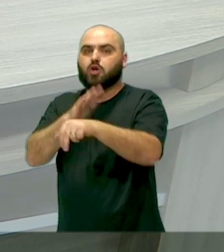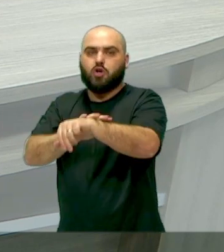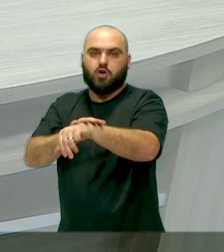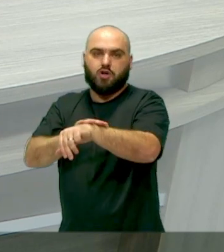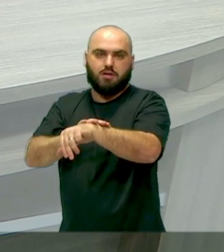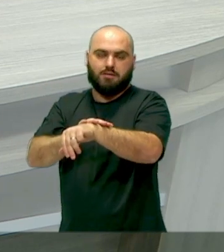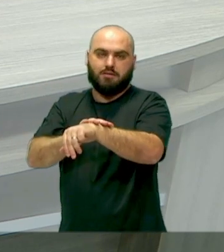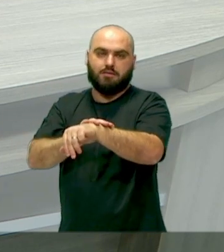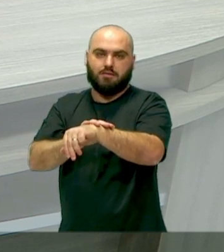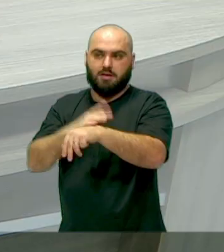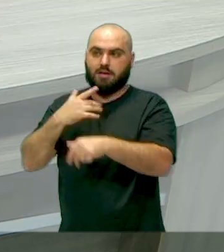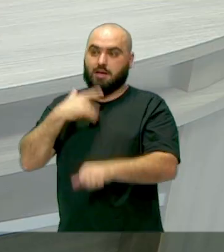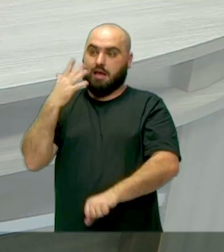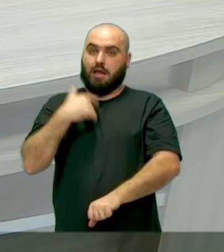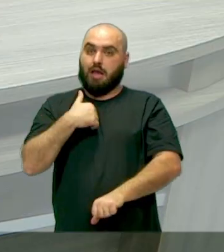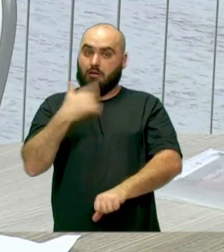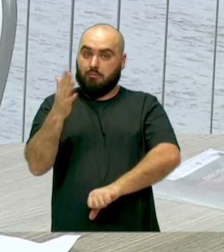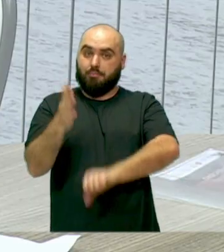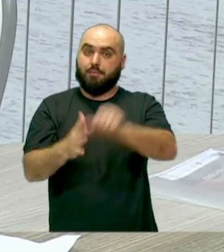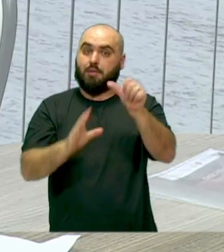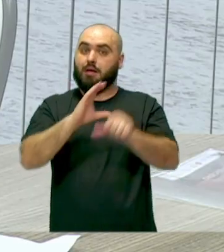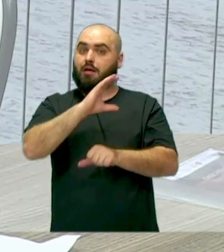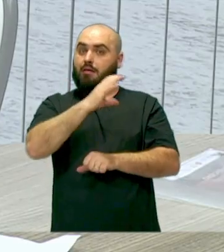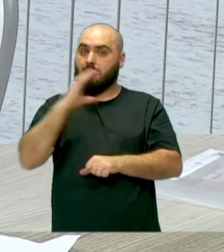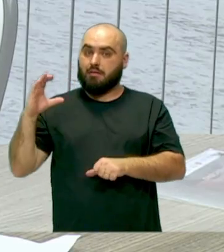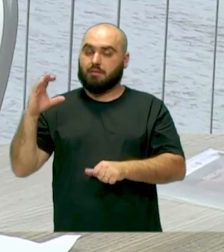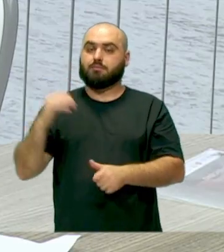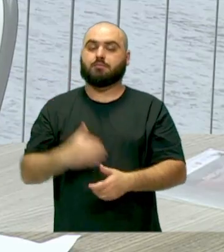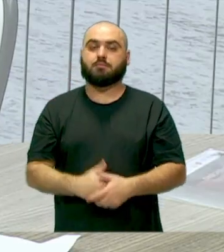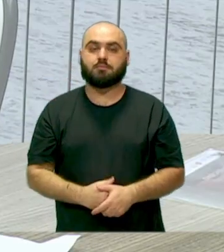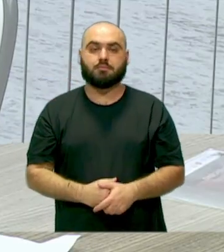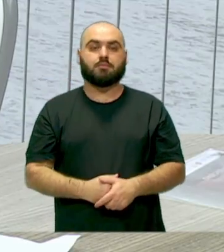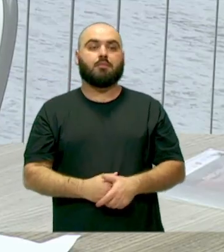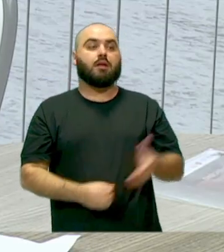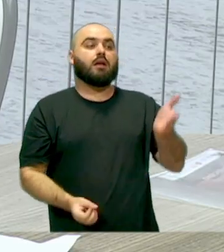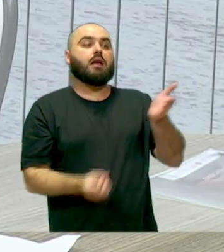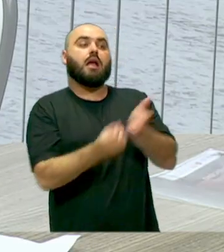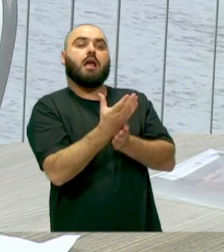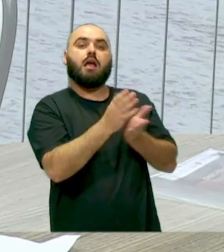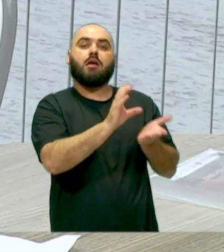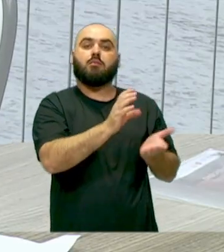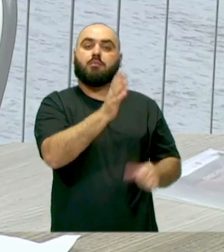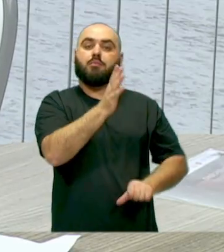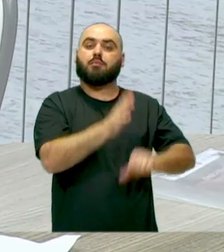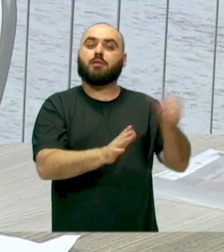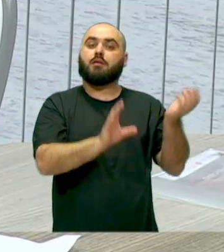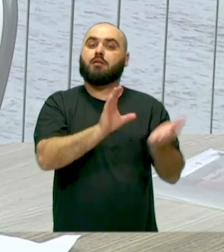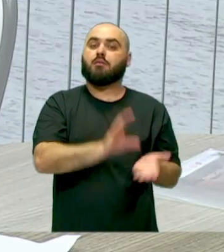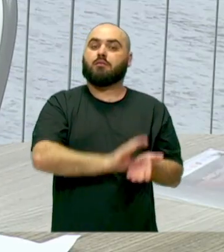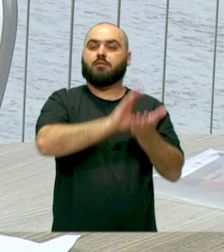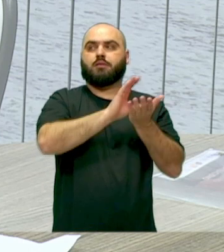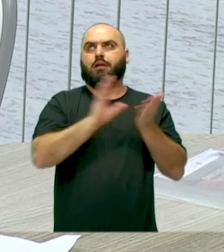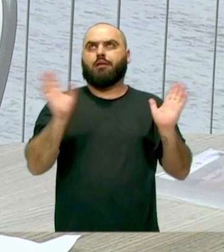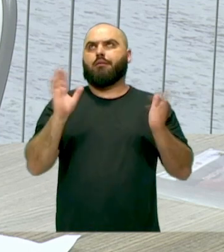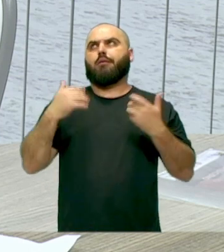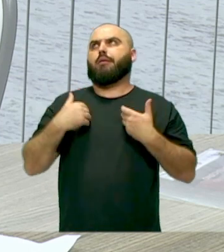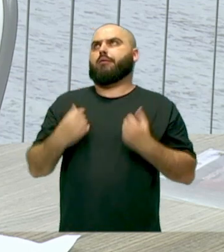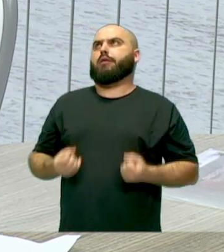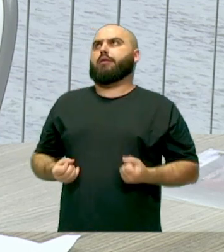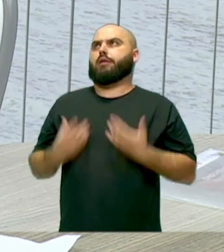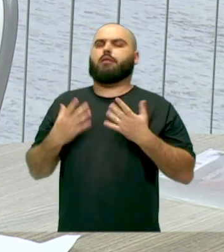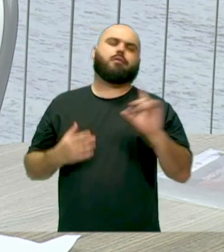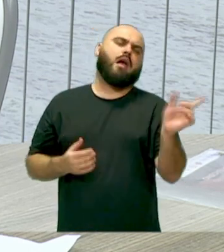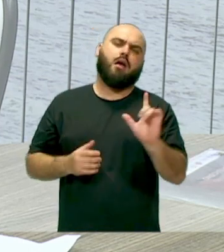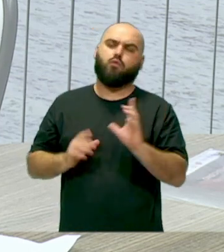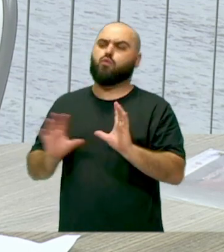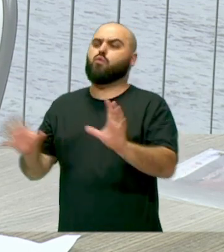né? Então, aí criei o primeiro conselho, né? Criei junto com todo o grupo